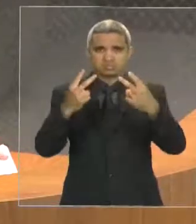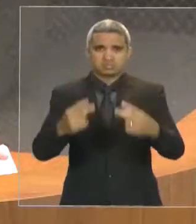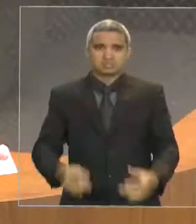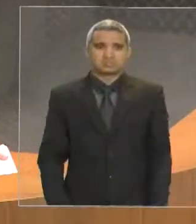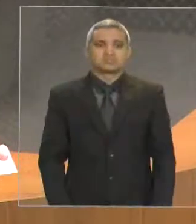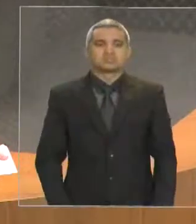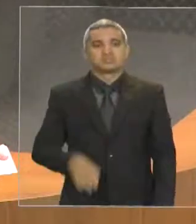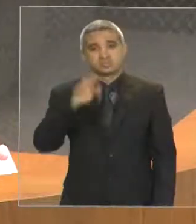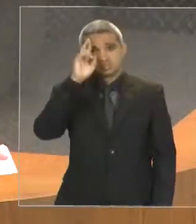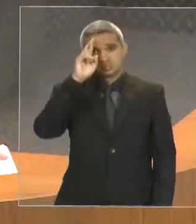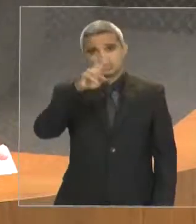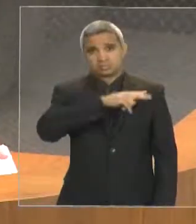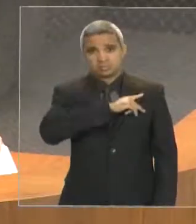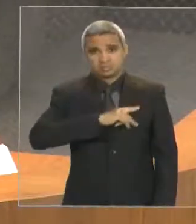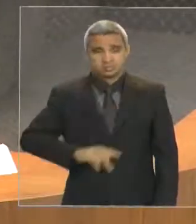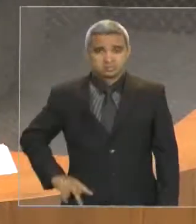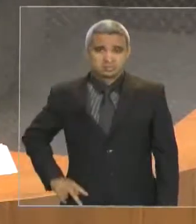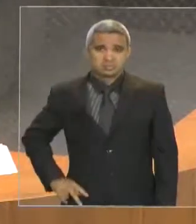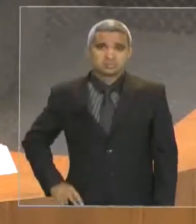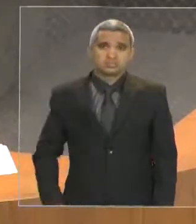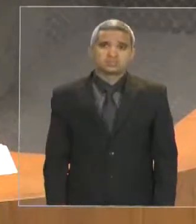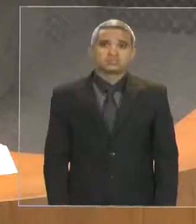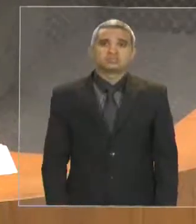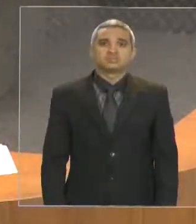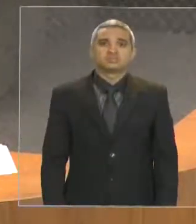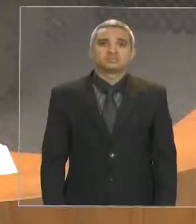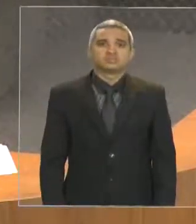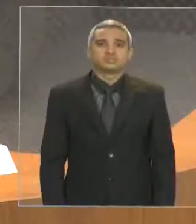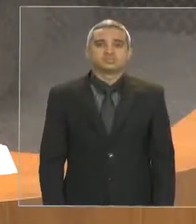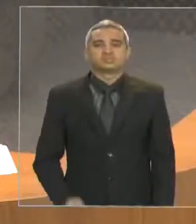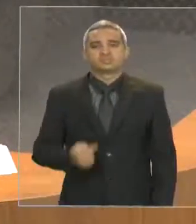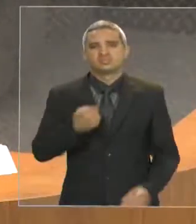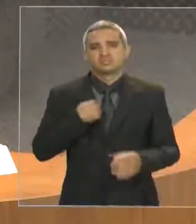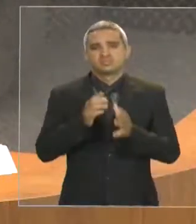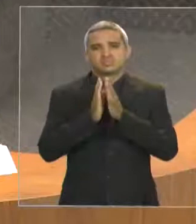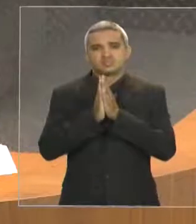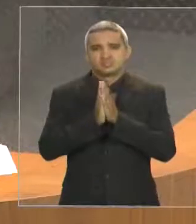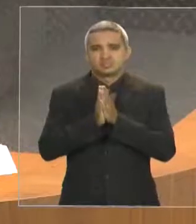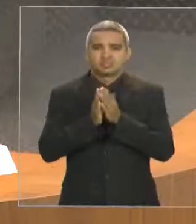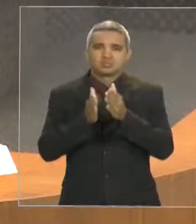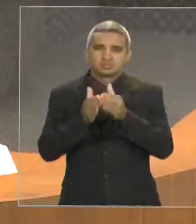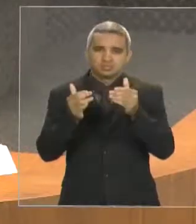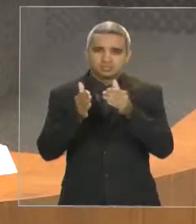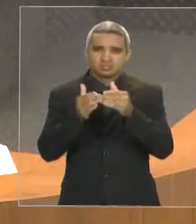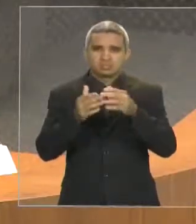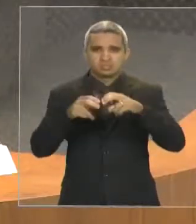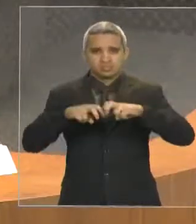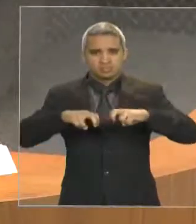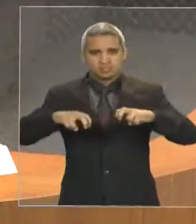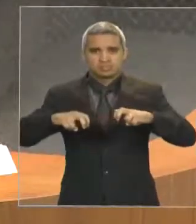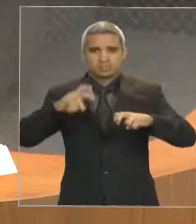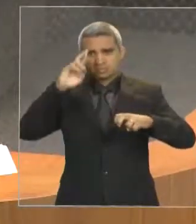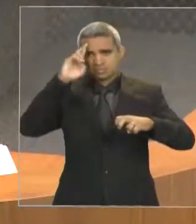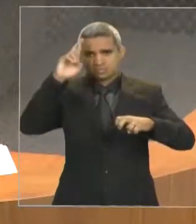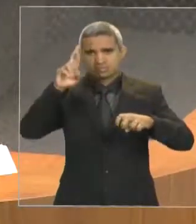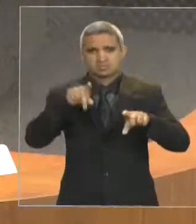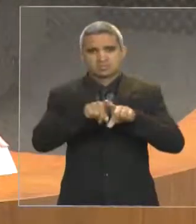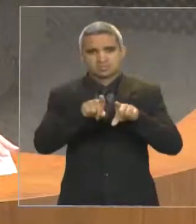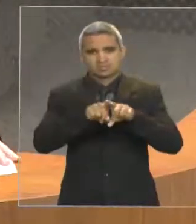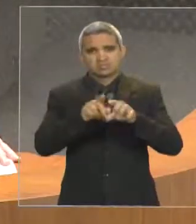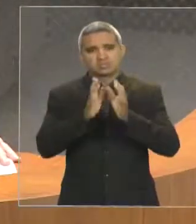Senhor presidente, eu queria fazer um apelo à mesa e a todos os deputados desta casa.